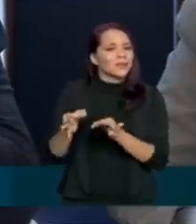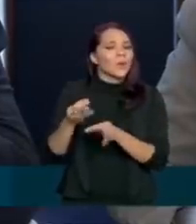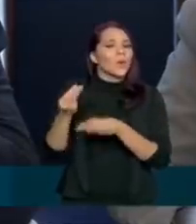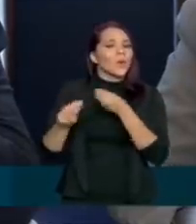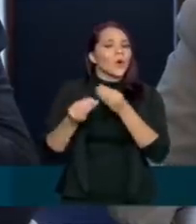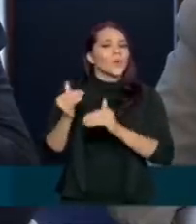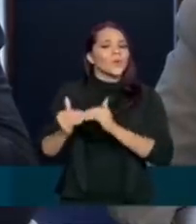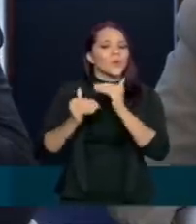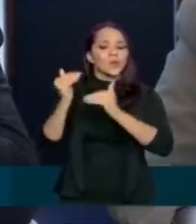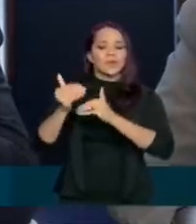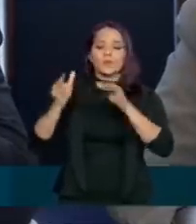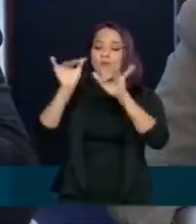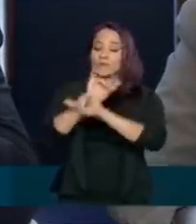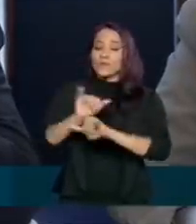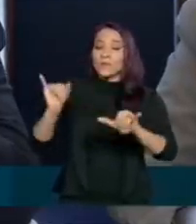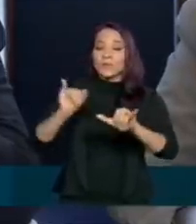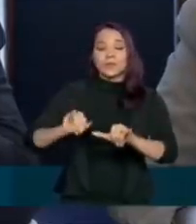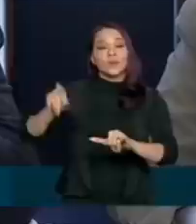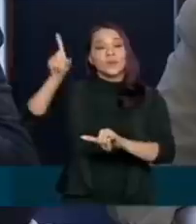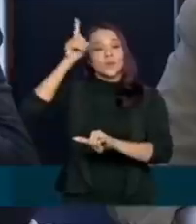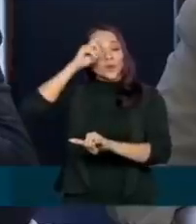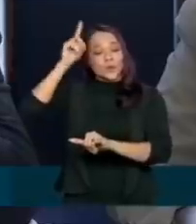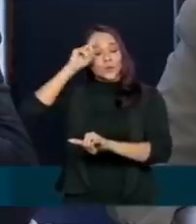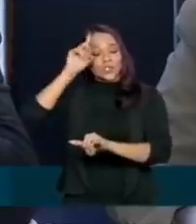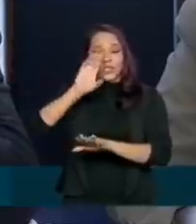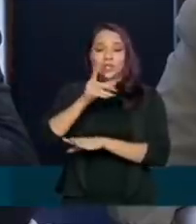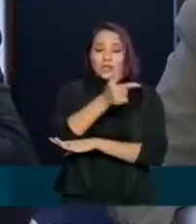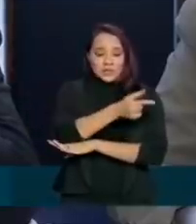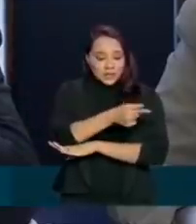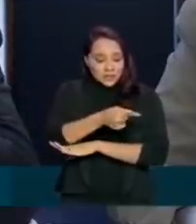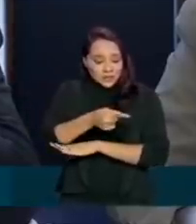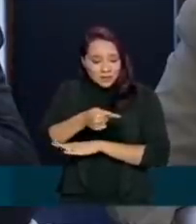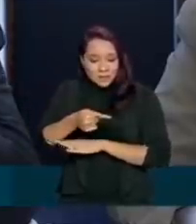de dados todos os dias, todas as semanas